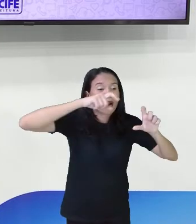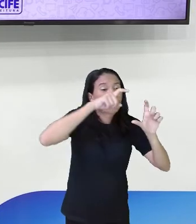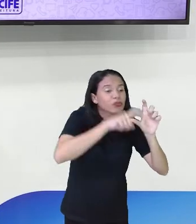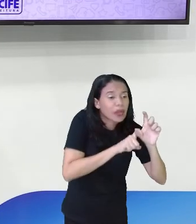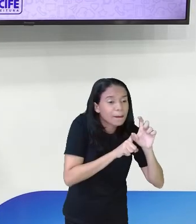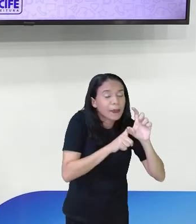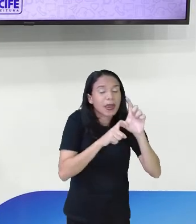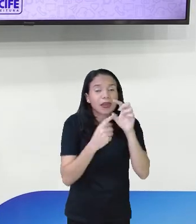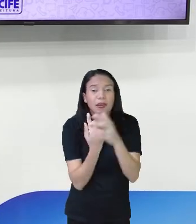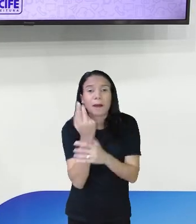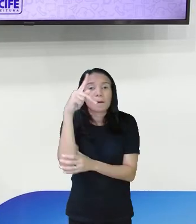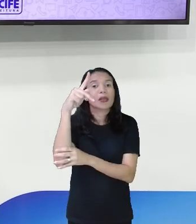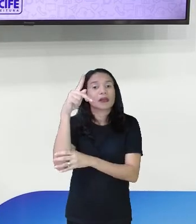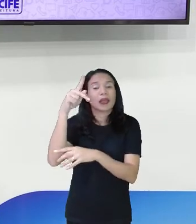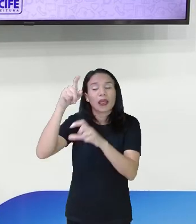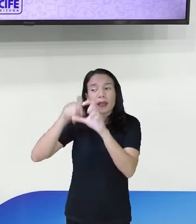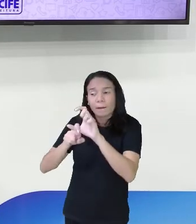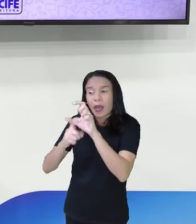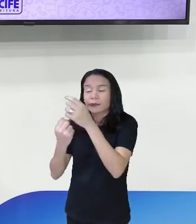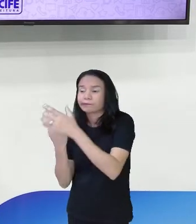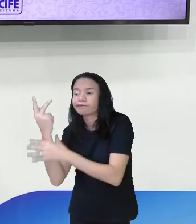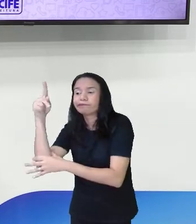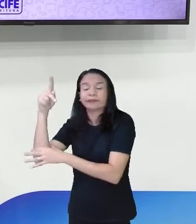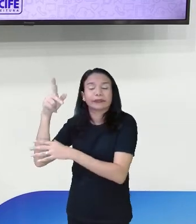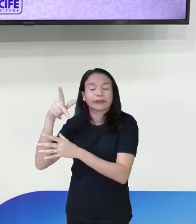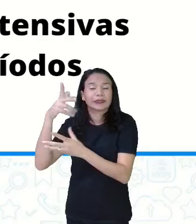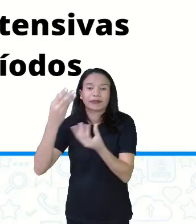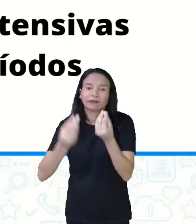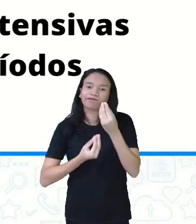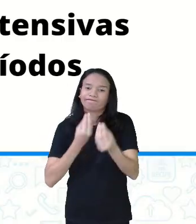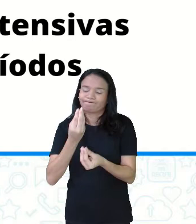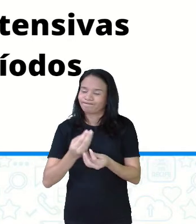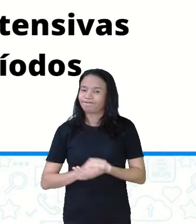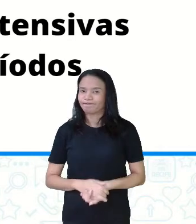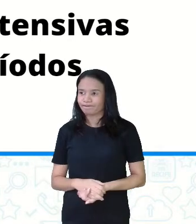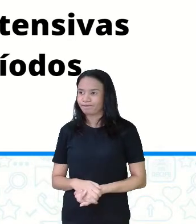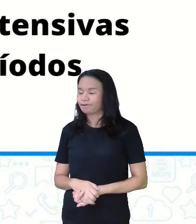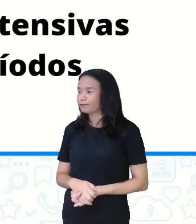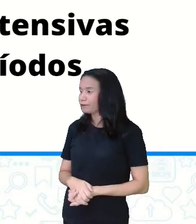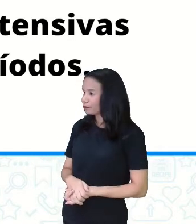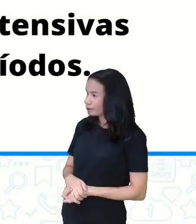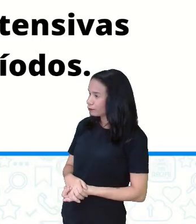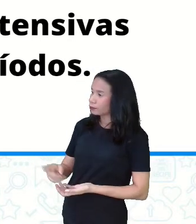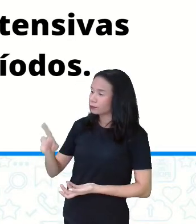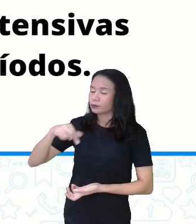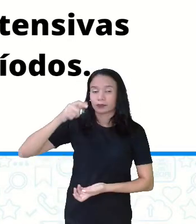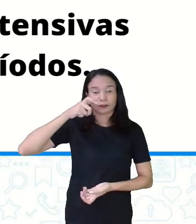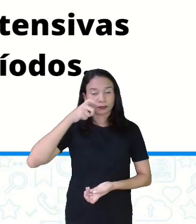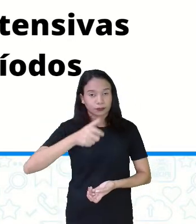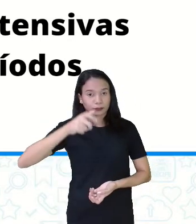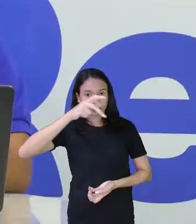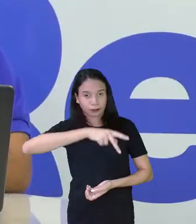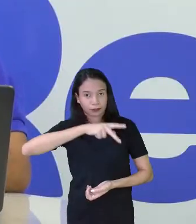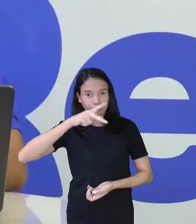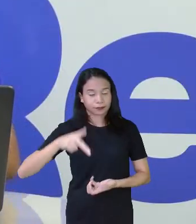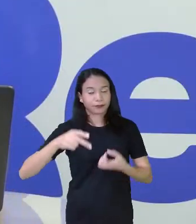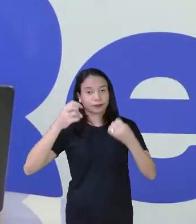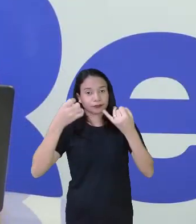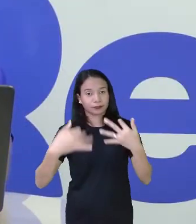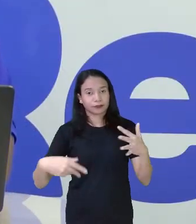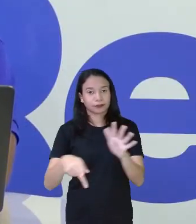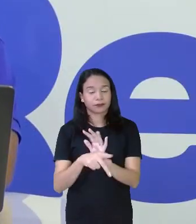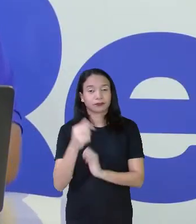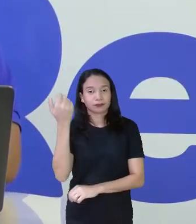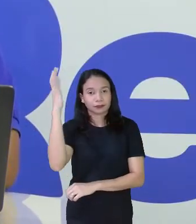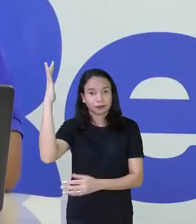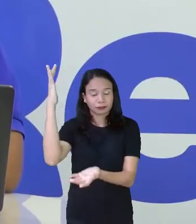quando a gente mexe com um, está mexendo com o outro também. E é interessante, professora Abigail, você falando aí sobre